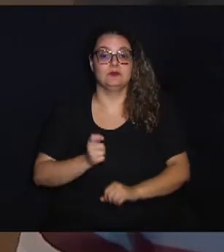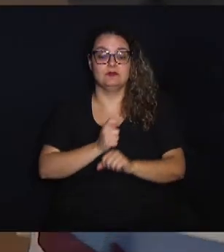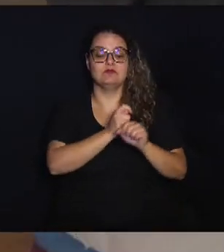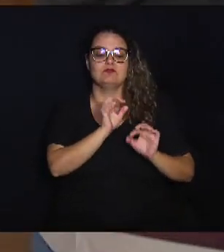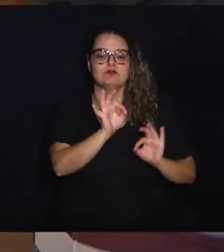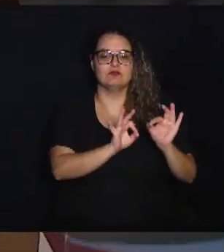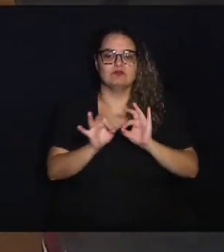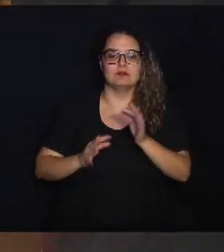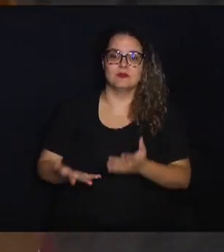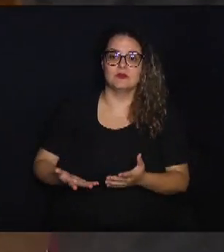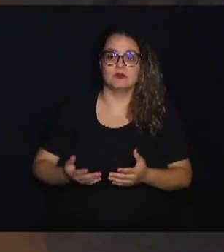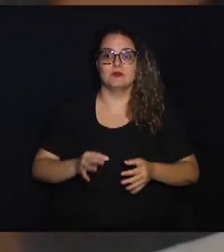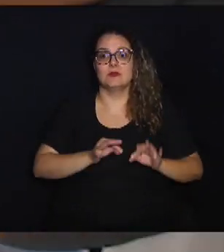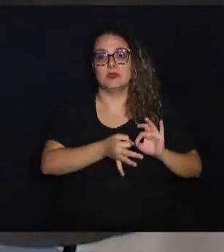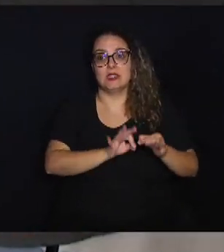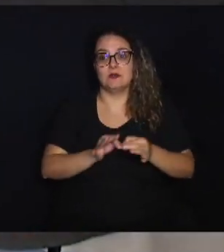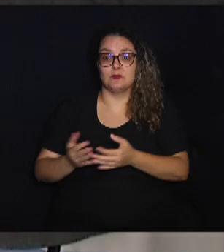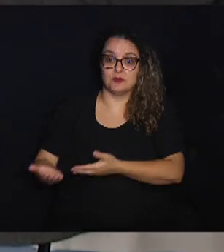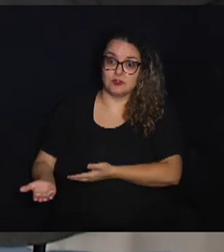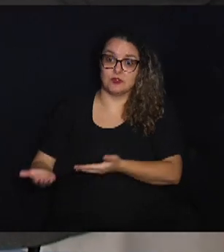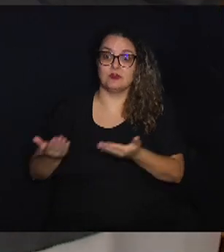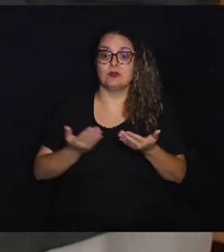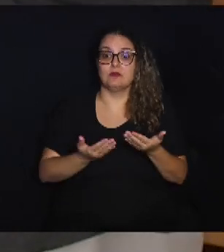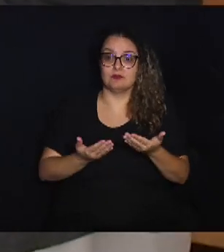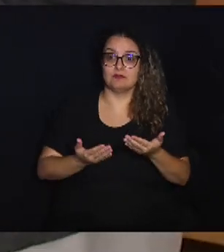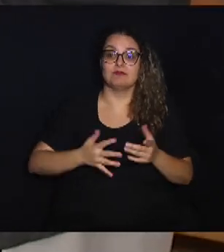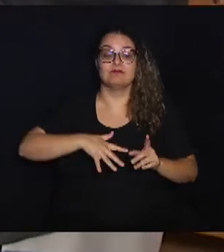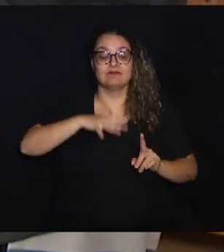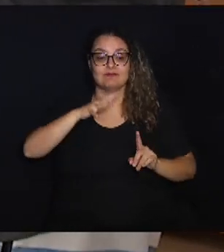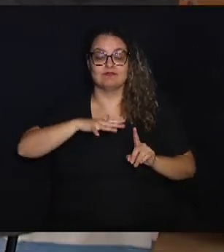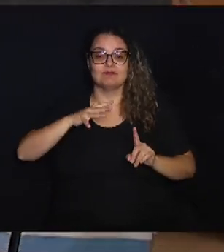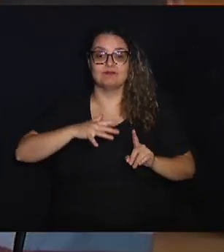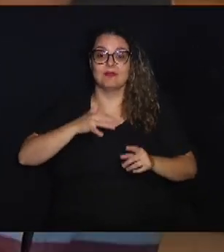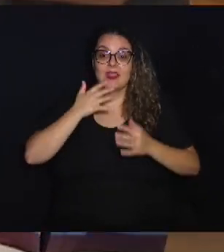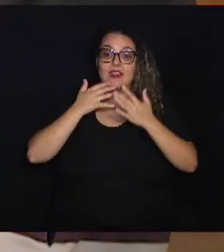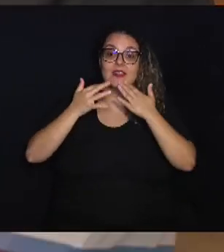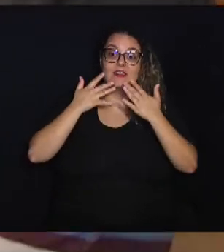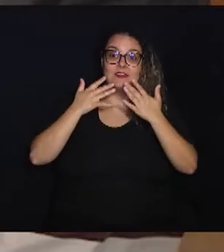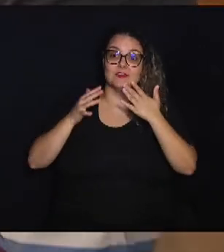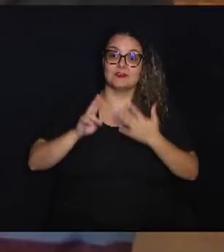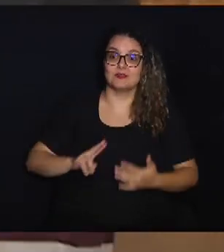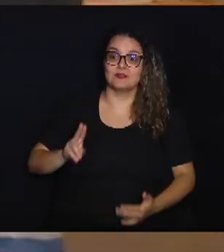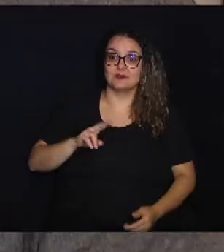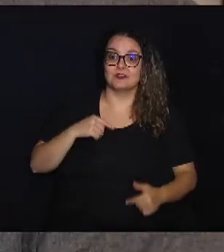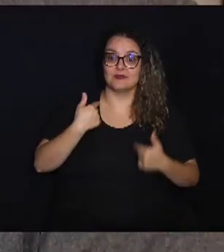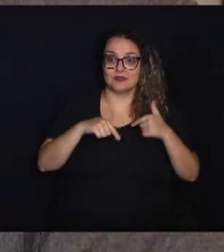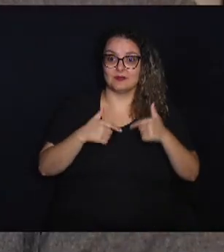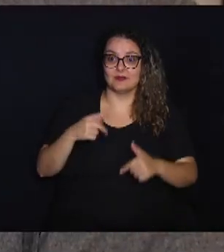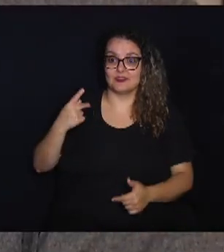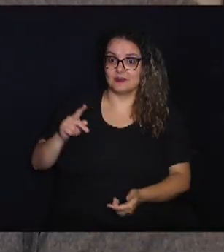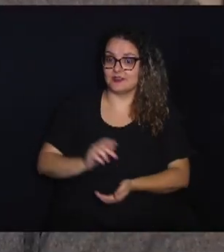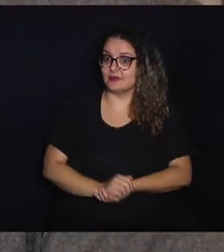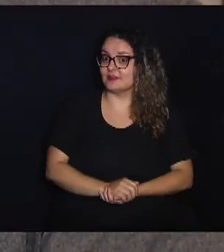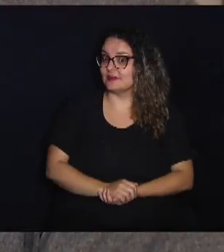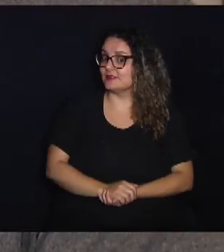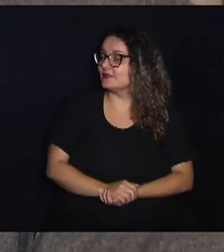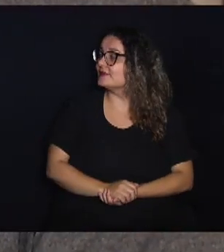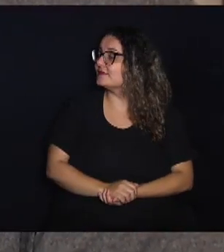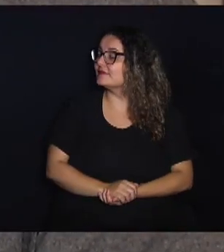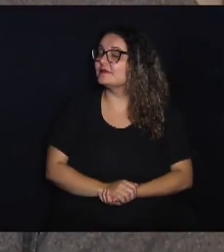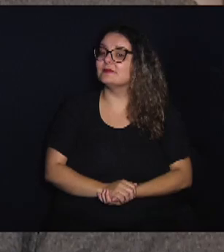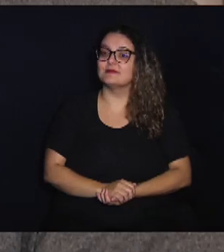as oficinas e apresenta com muita admiração as cores usadas em seus trabalhos. Minha obra é